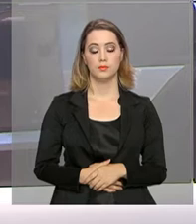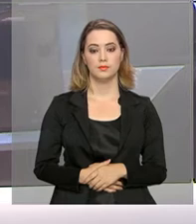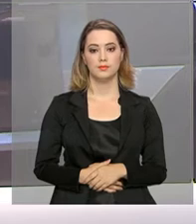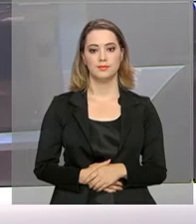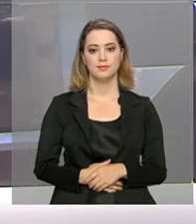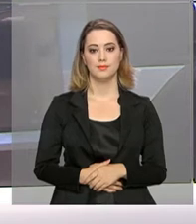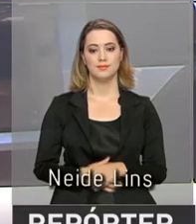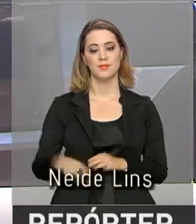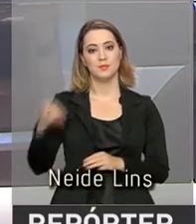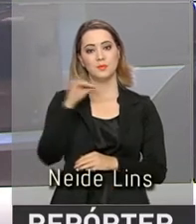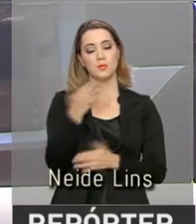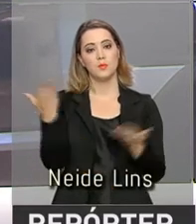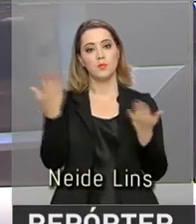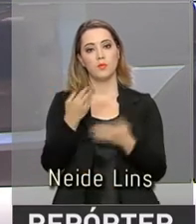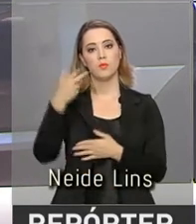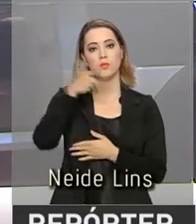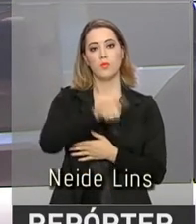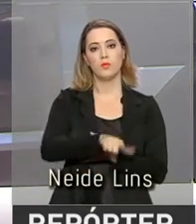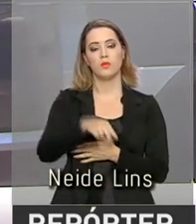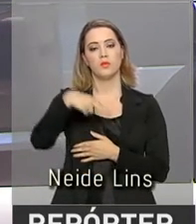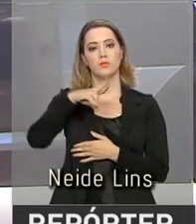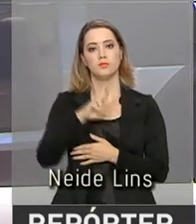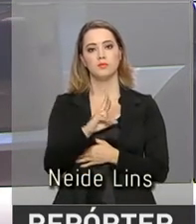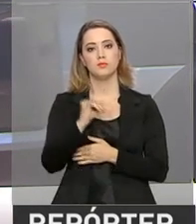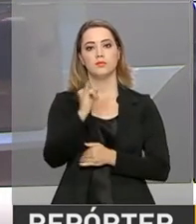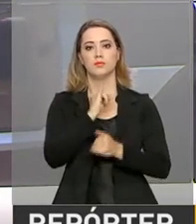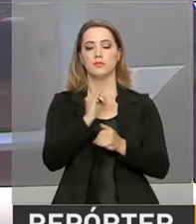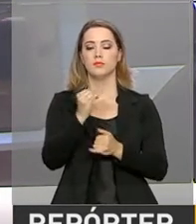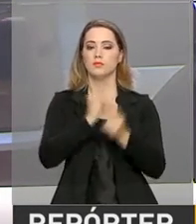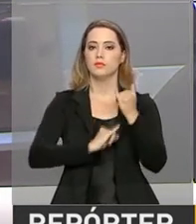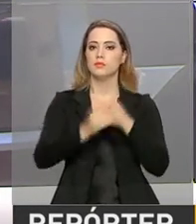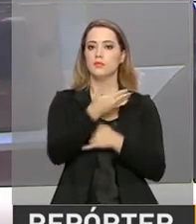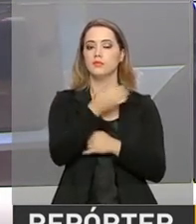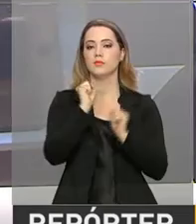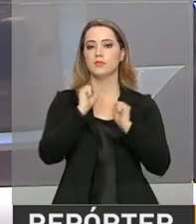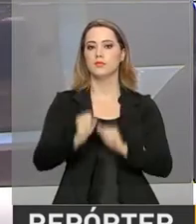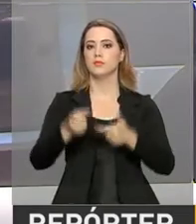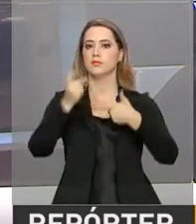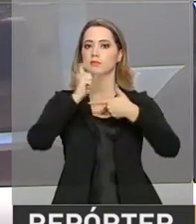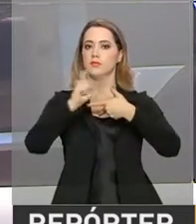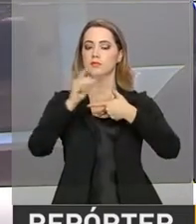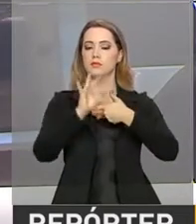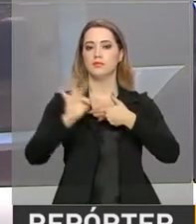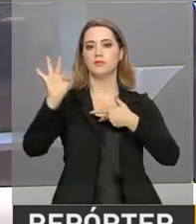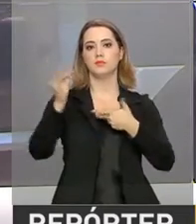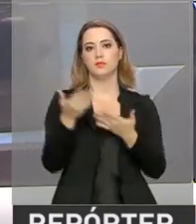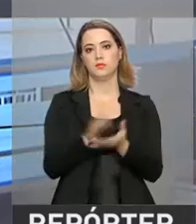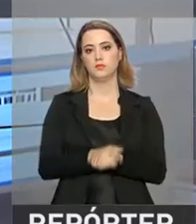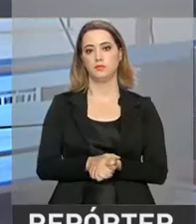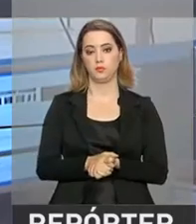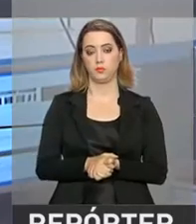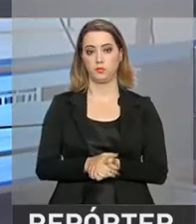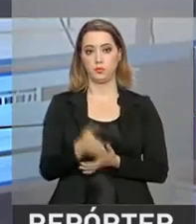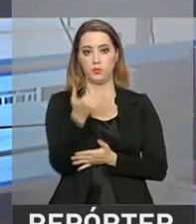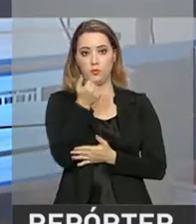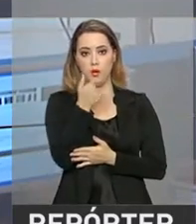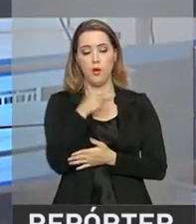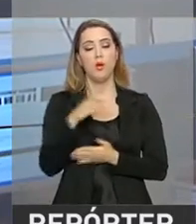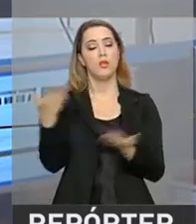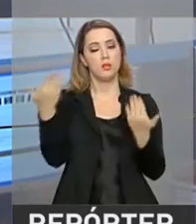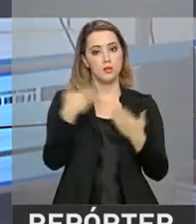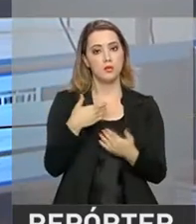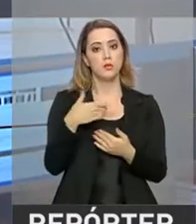o la no ar mais uma edição do repórter nbr com as notícias do poder executivo federal os alimentos